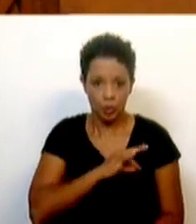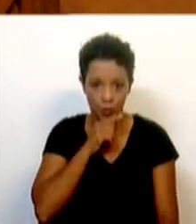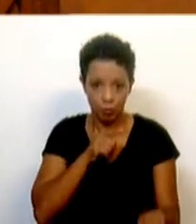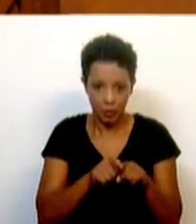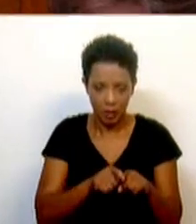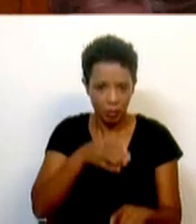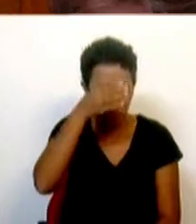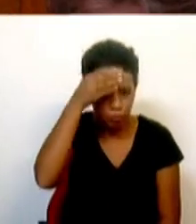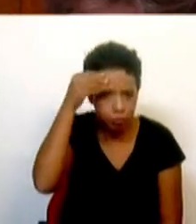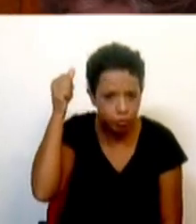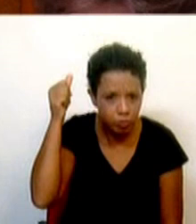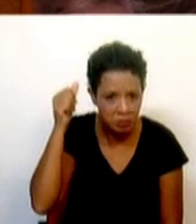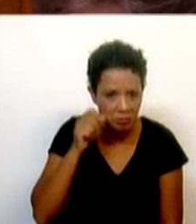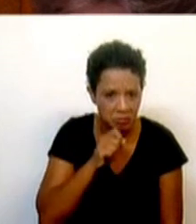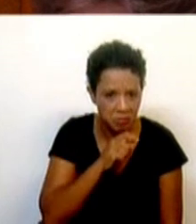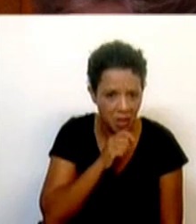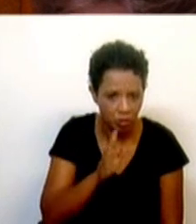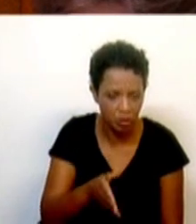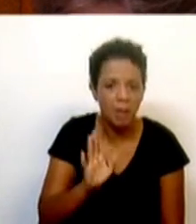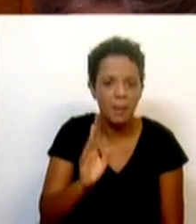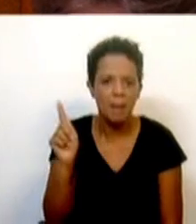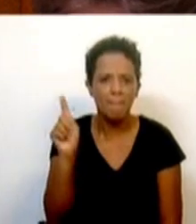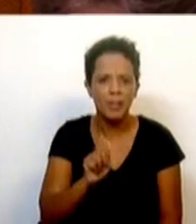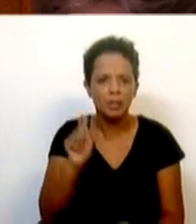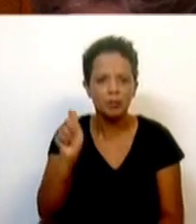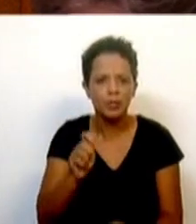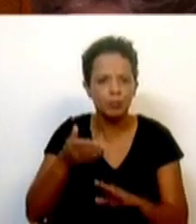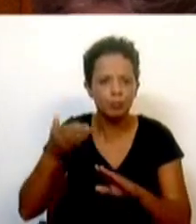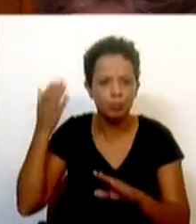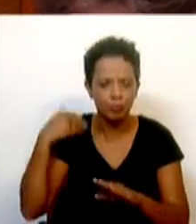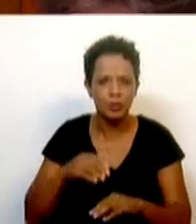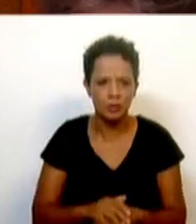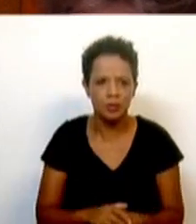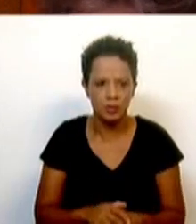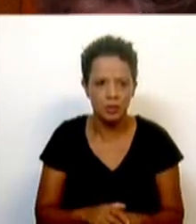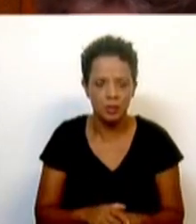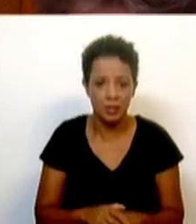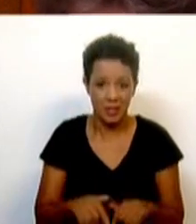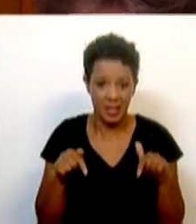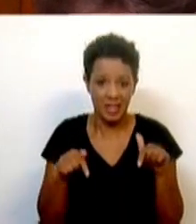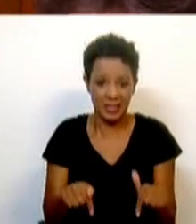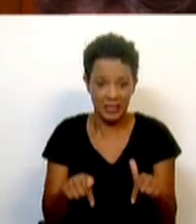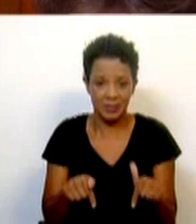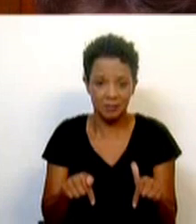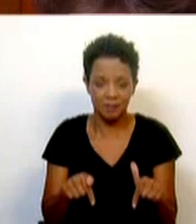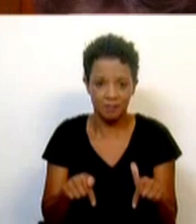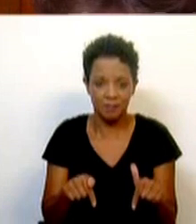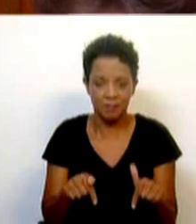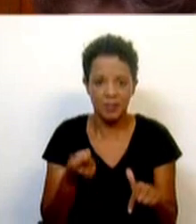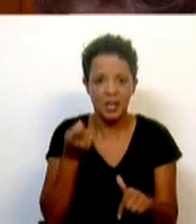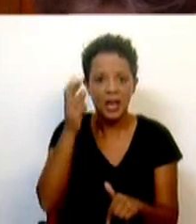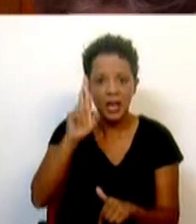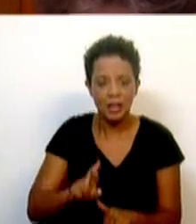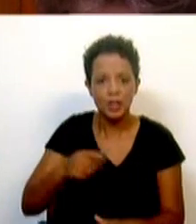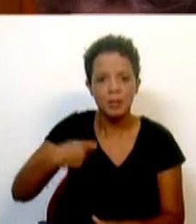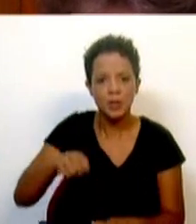terá esquecido, mas durante vários meses zurziu aqui à